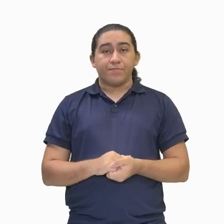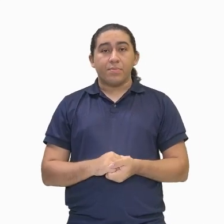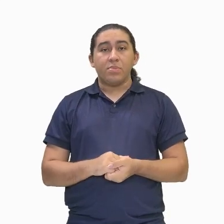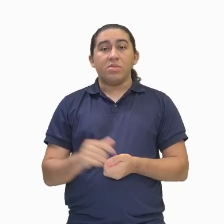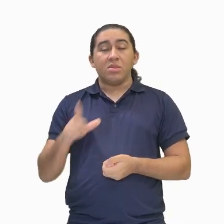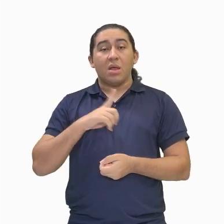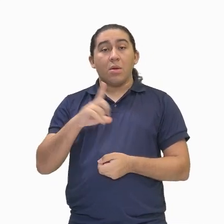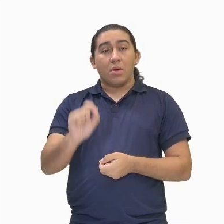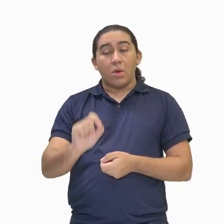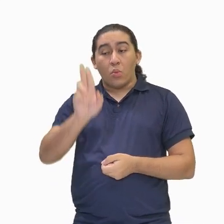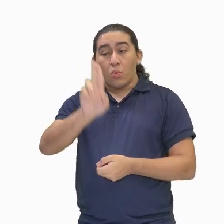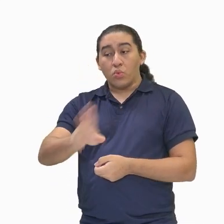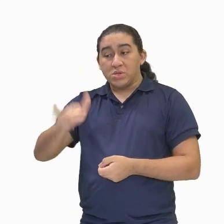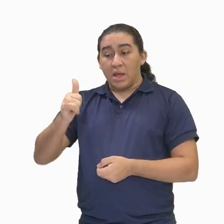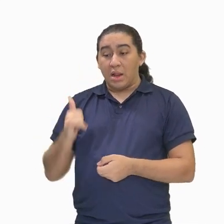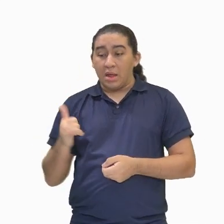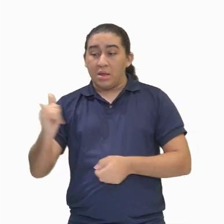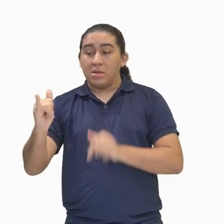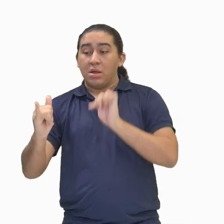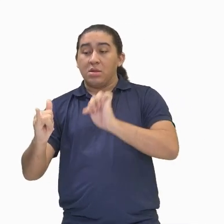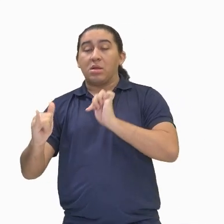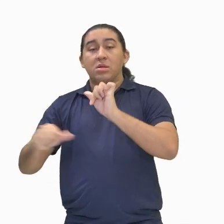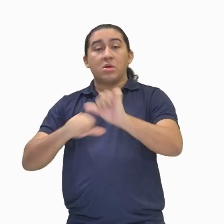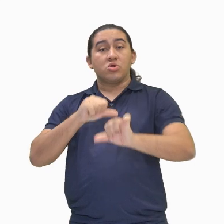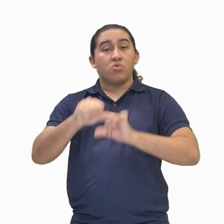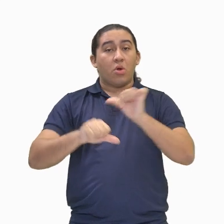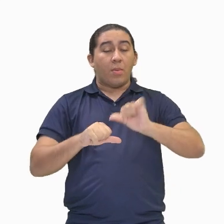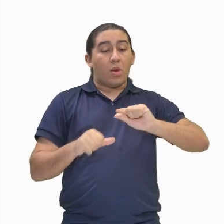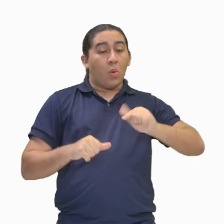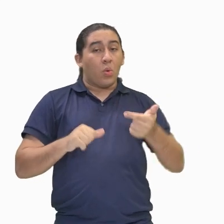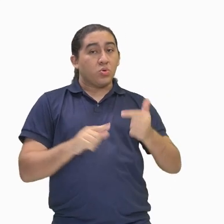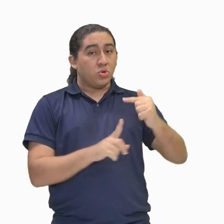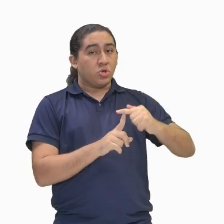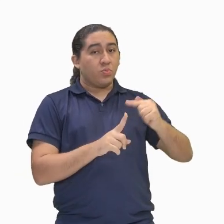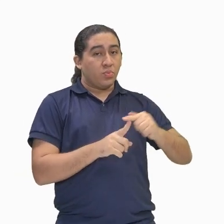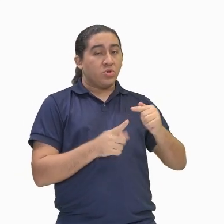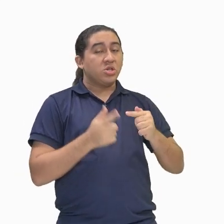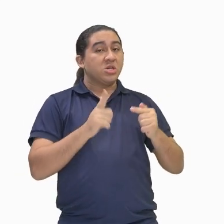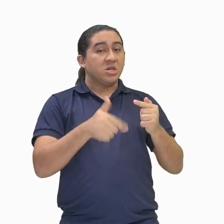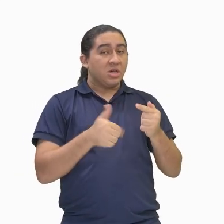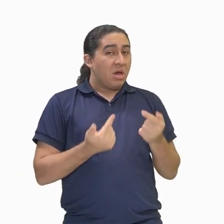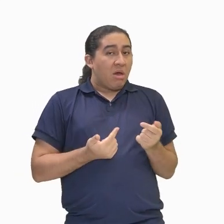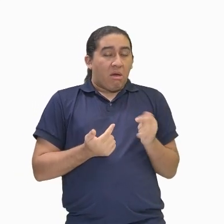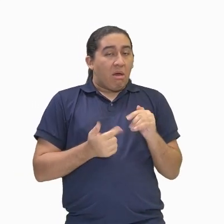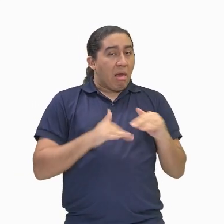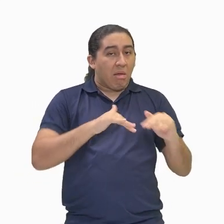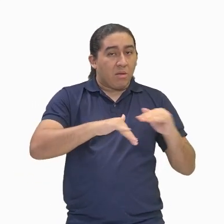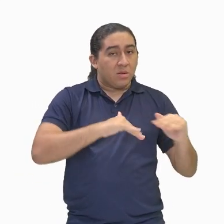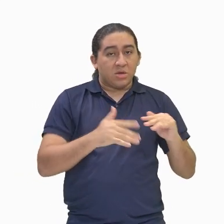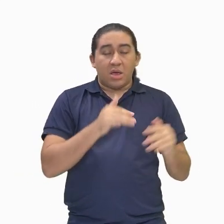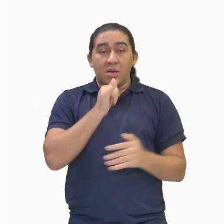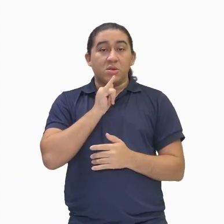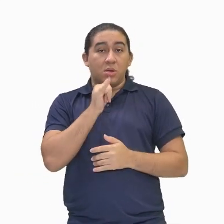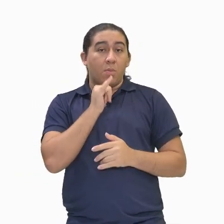outras modalidades de energia não elétrica, como a energia térmica,